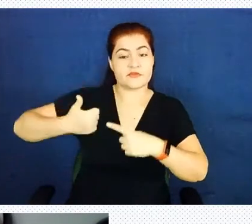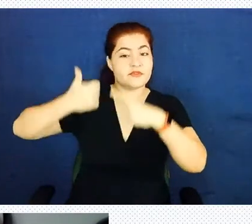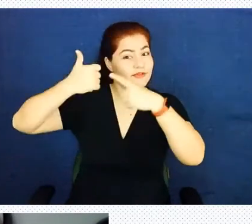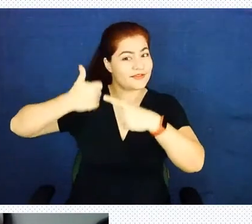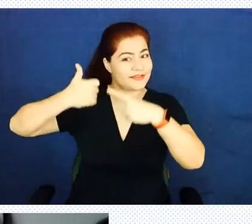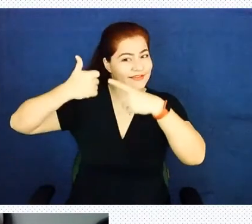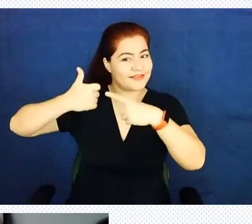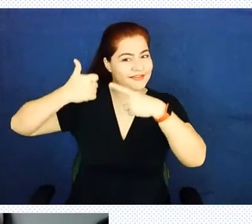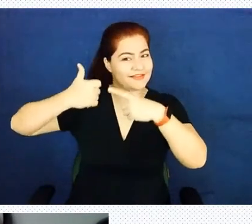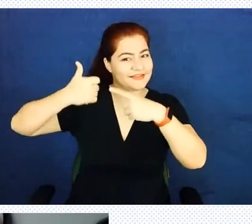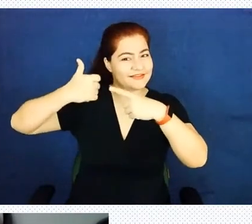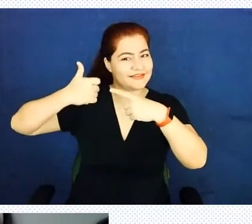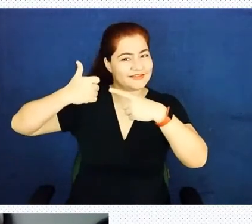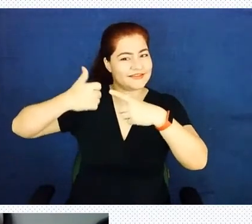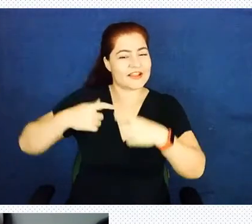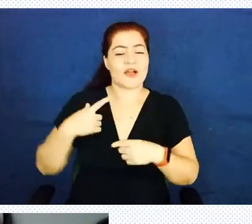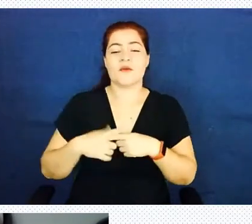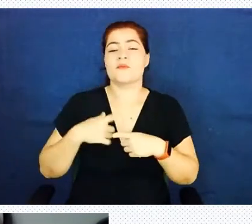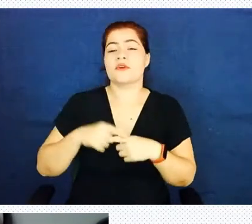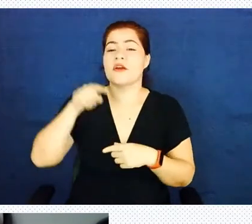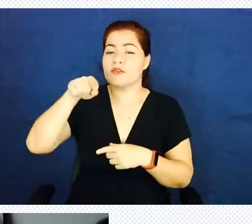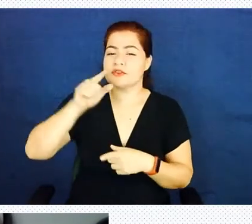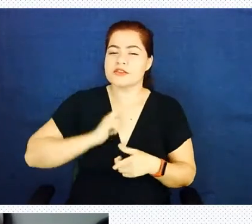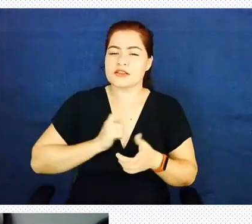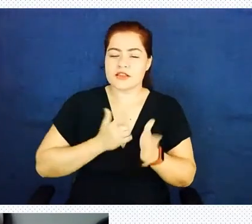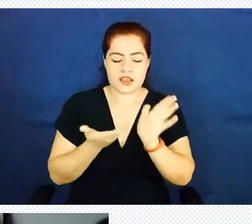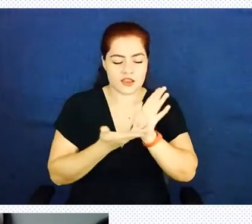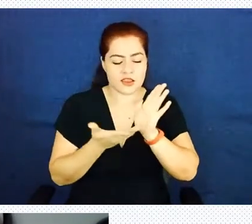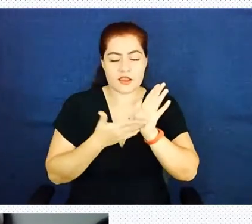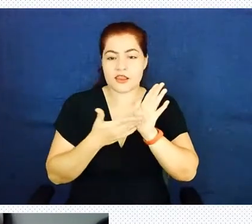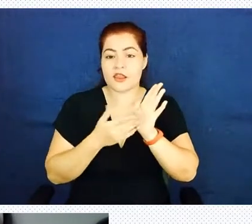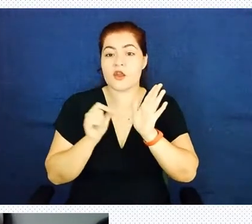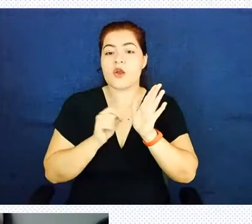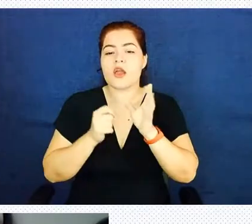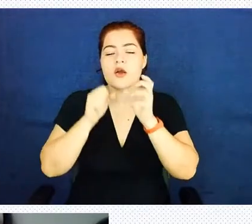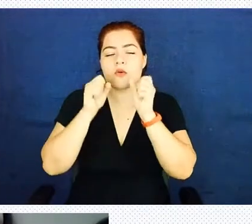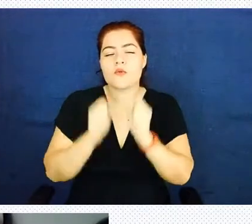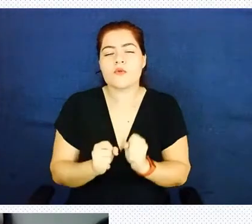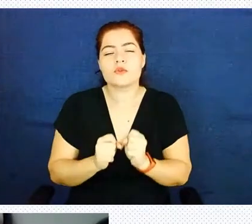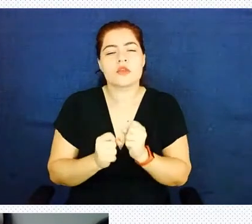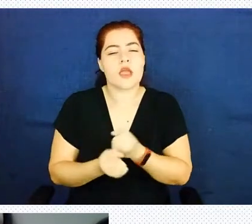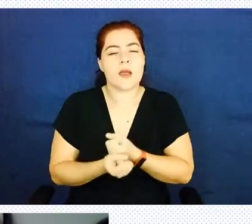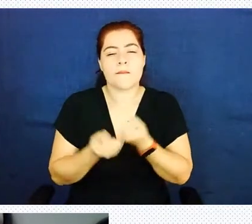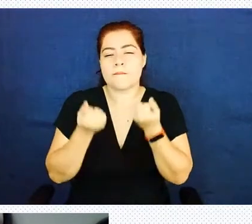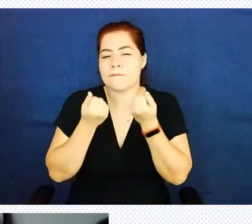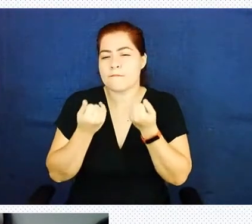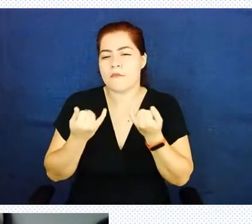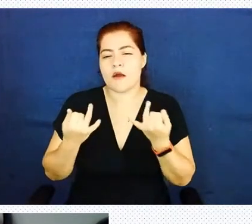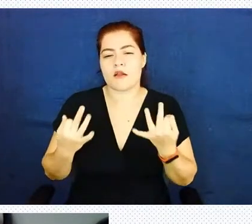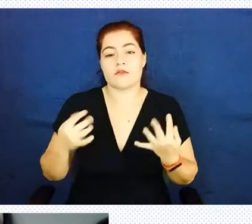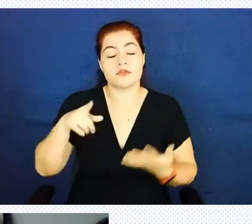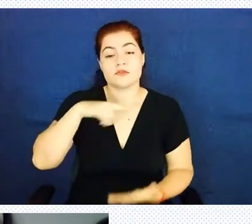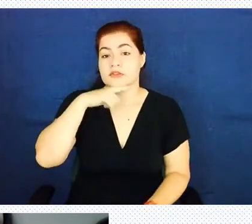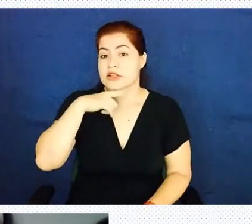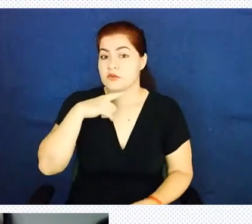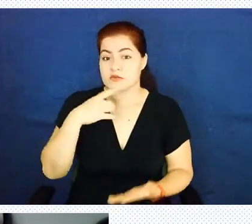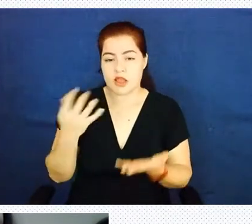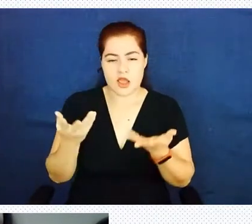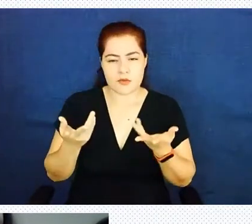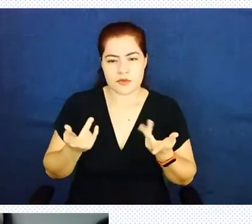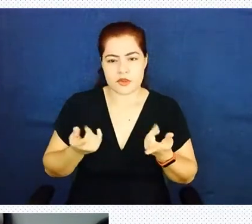like, porque você tem nas mãos um poder incrível que você não sabe. É